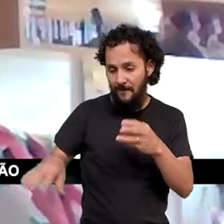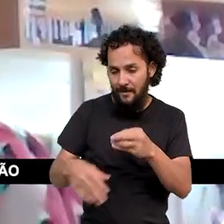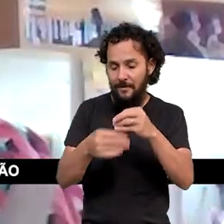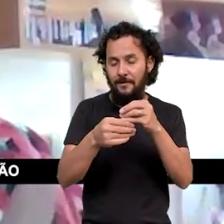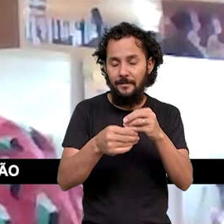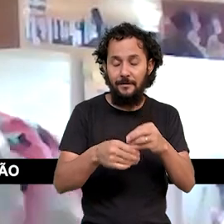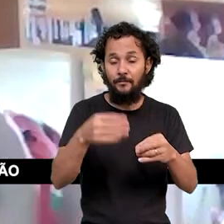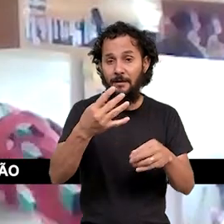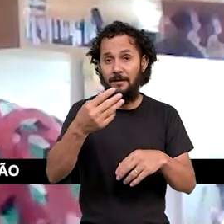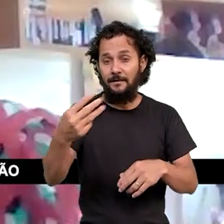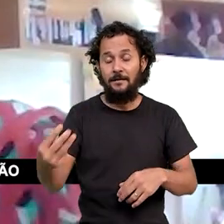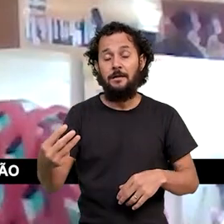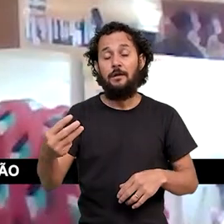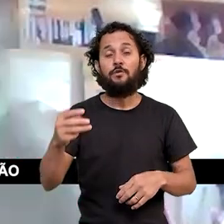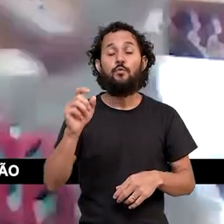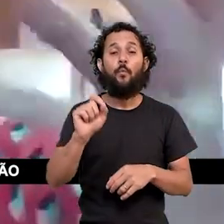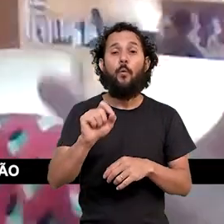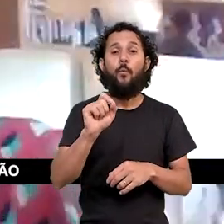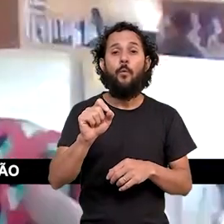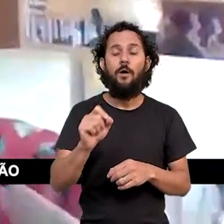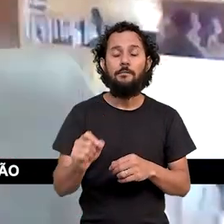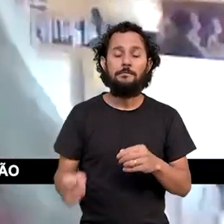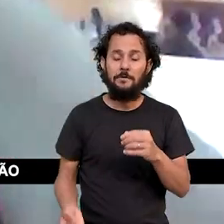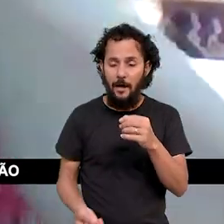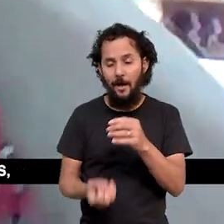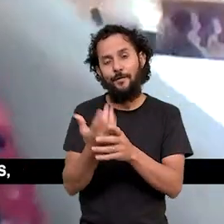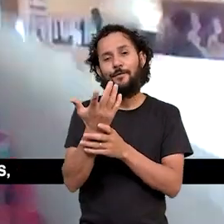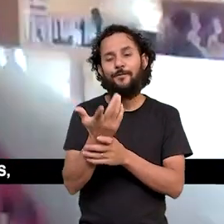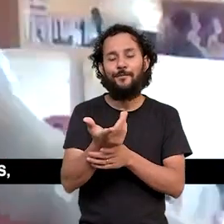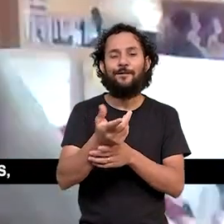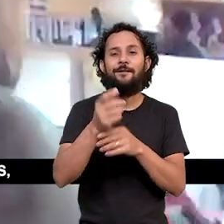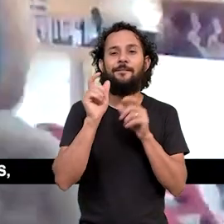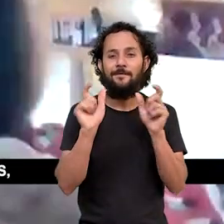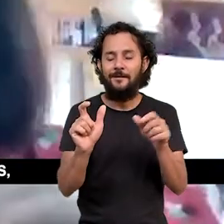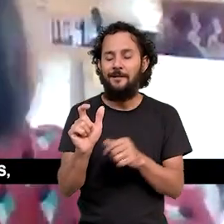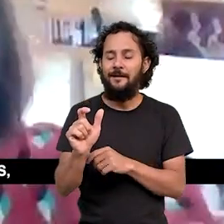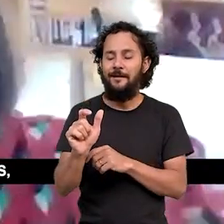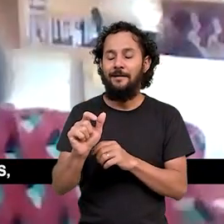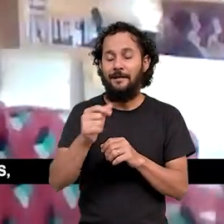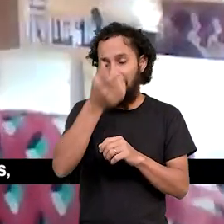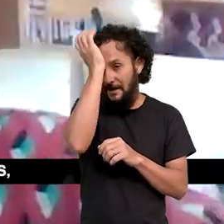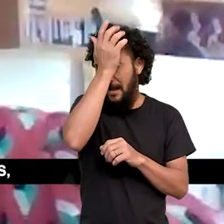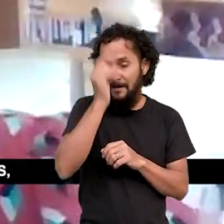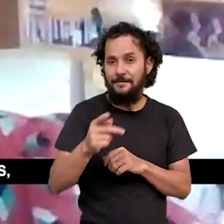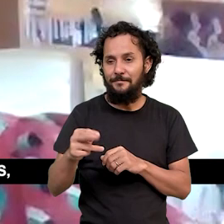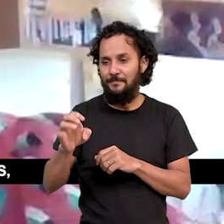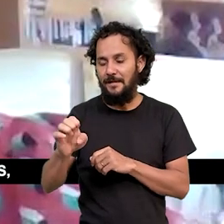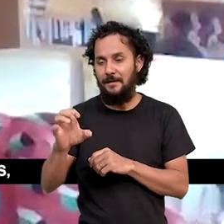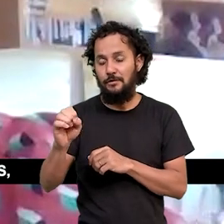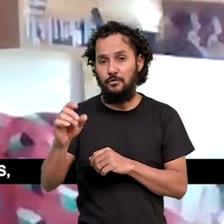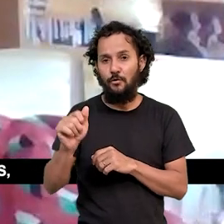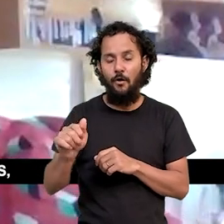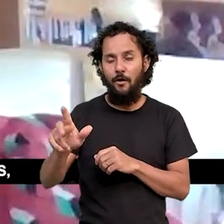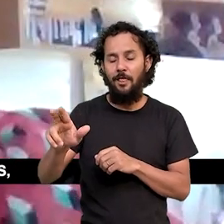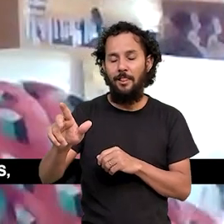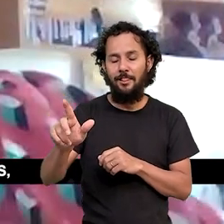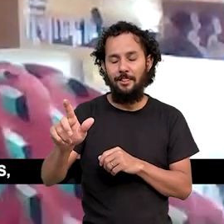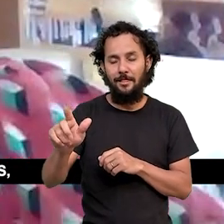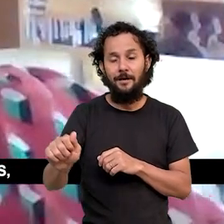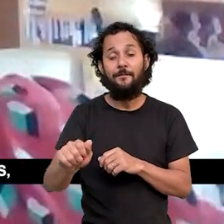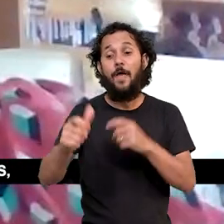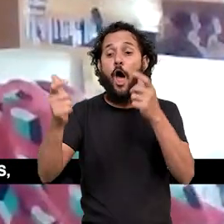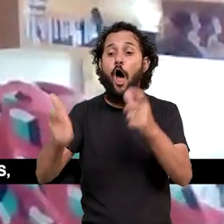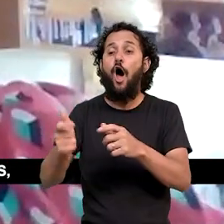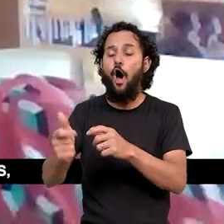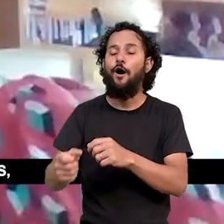que foi a emenda 43, que nós conseguimos substituir, então, a expressão creche para a escola, para a educação infantil.